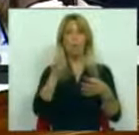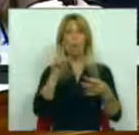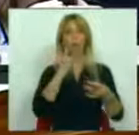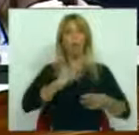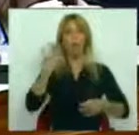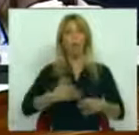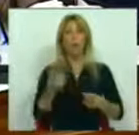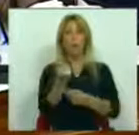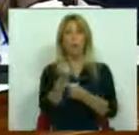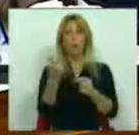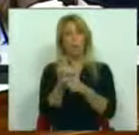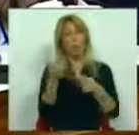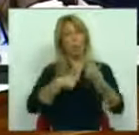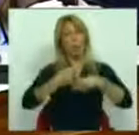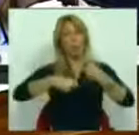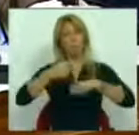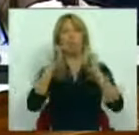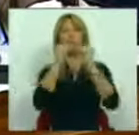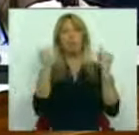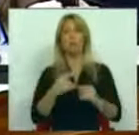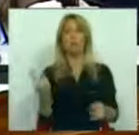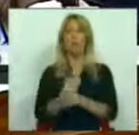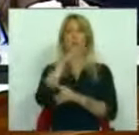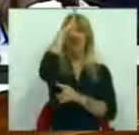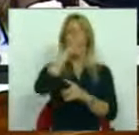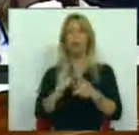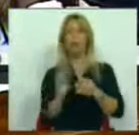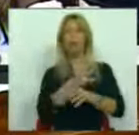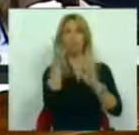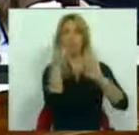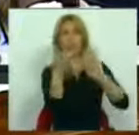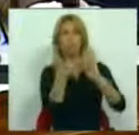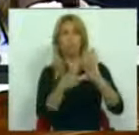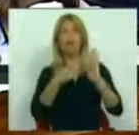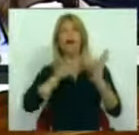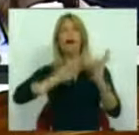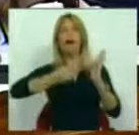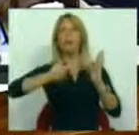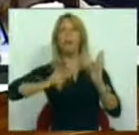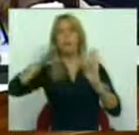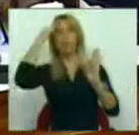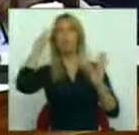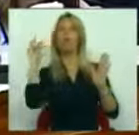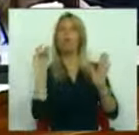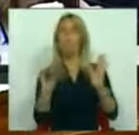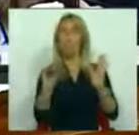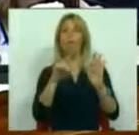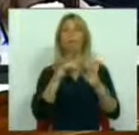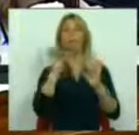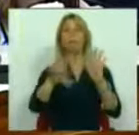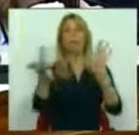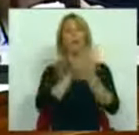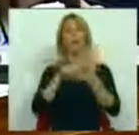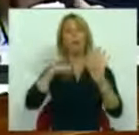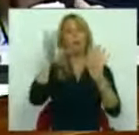Comércio Internacional, vários Estados introduziram as alterações recomendadas nas respectivas legislações